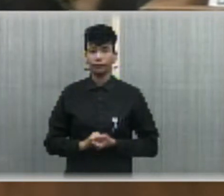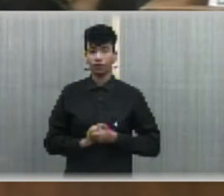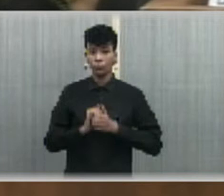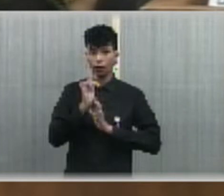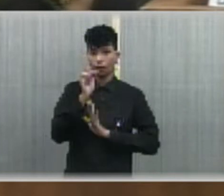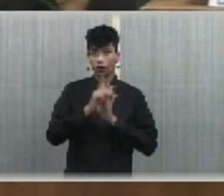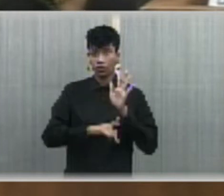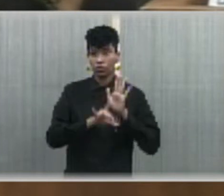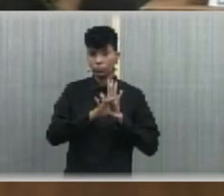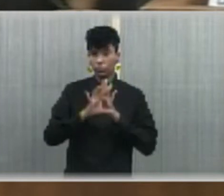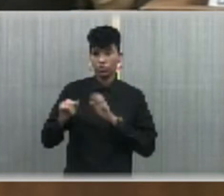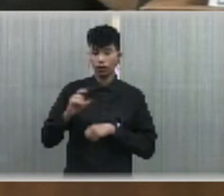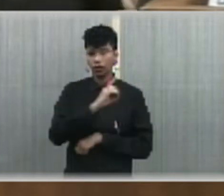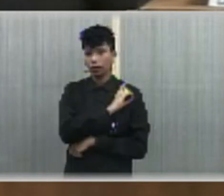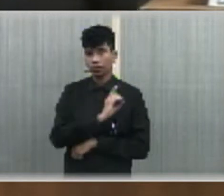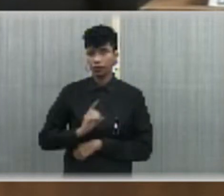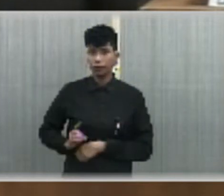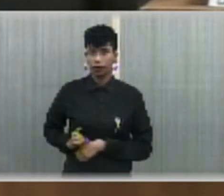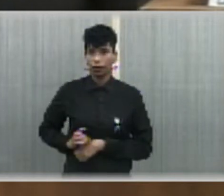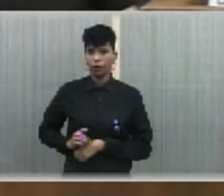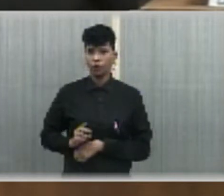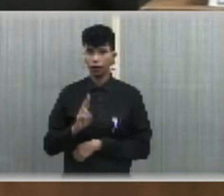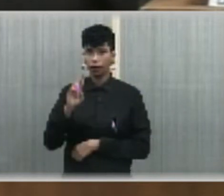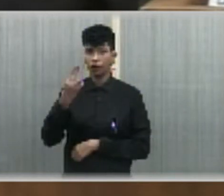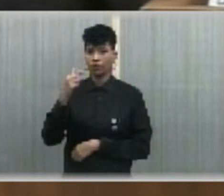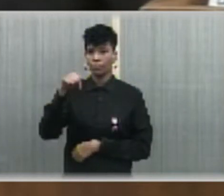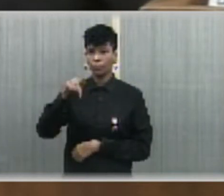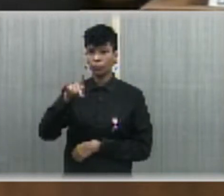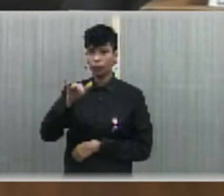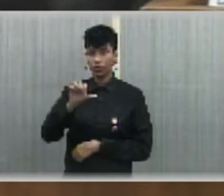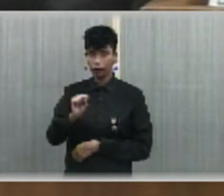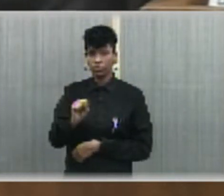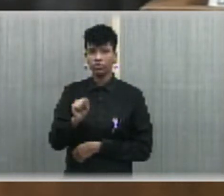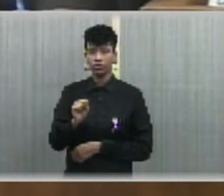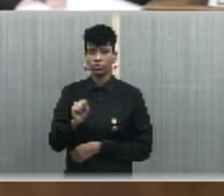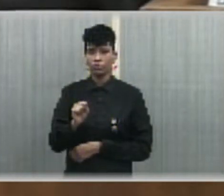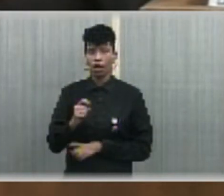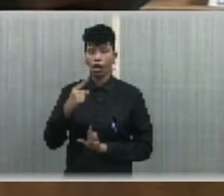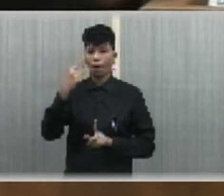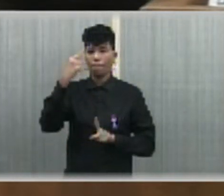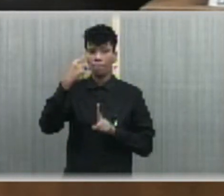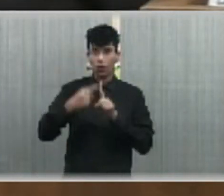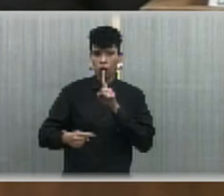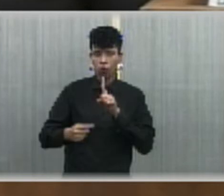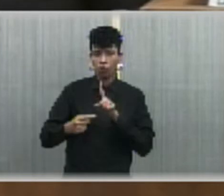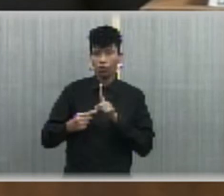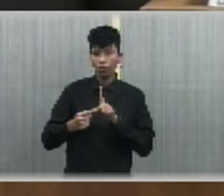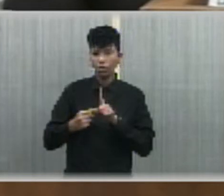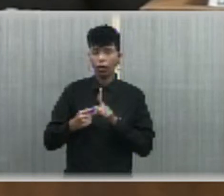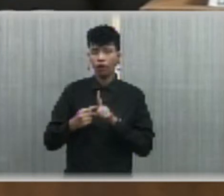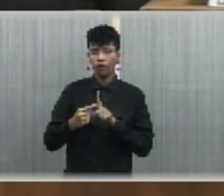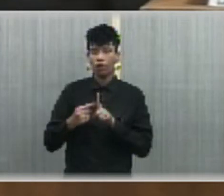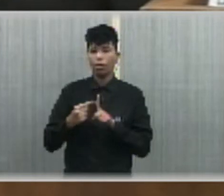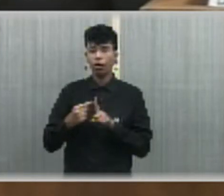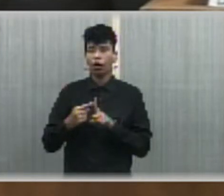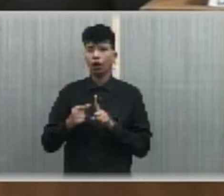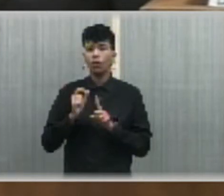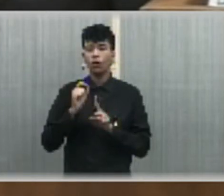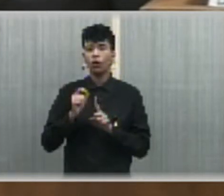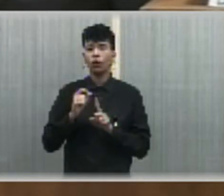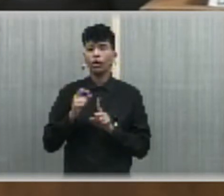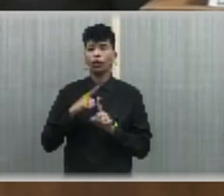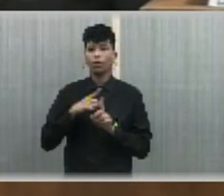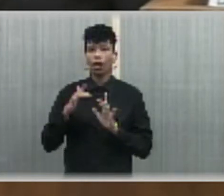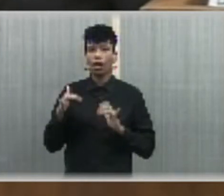Projeto de lei do deputado Henrique Pires dispõe sobre a proibição de se condicionar a